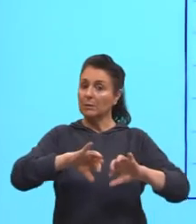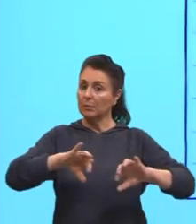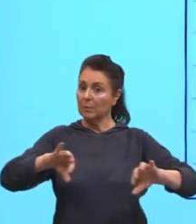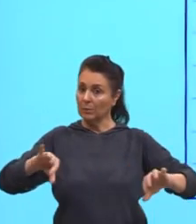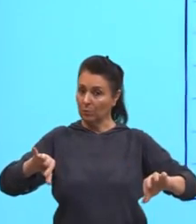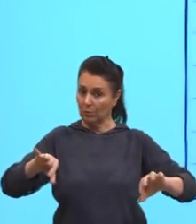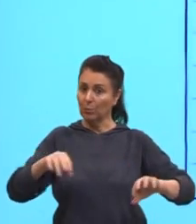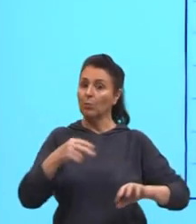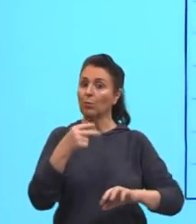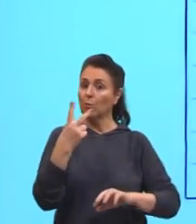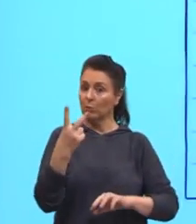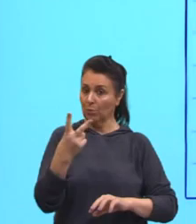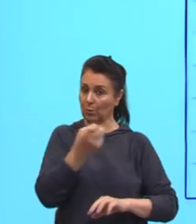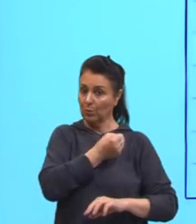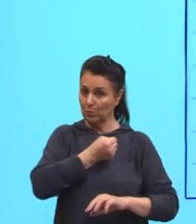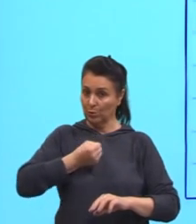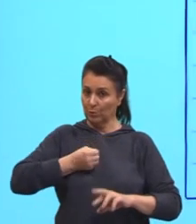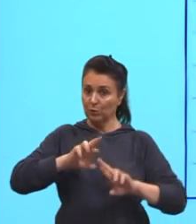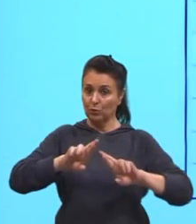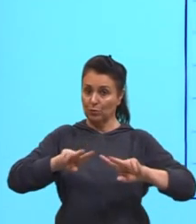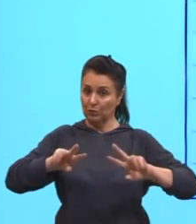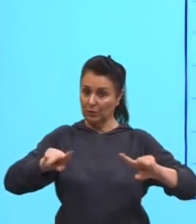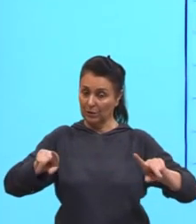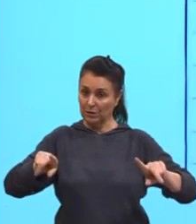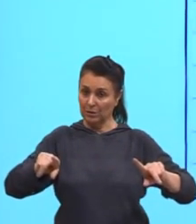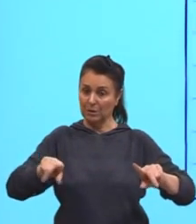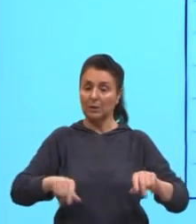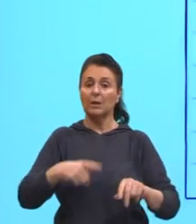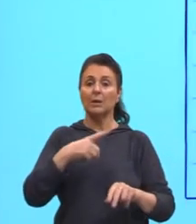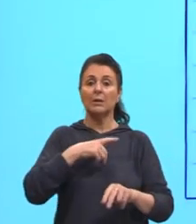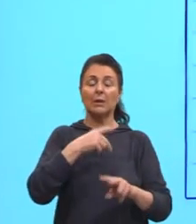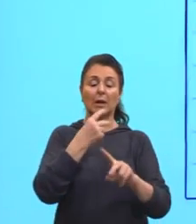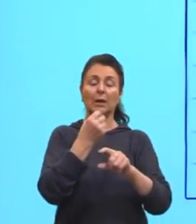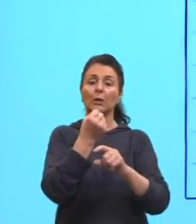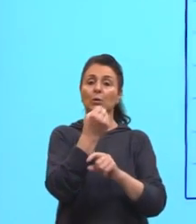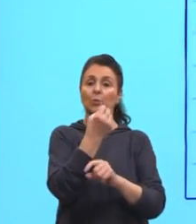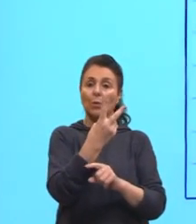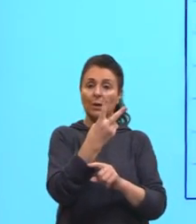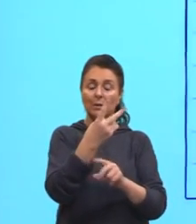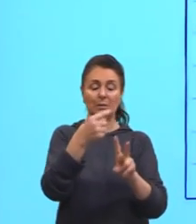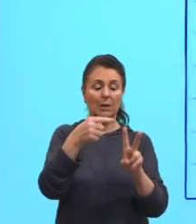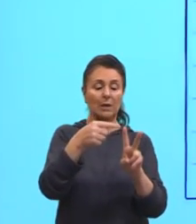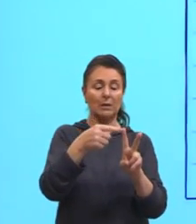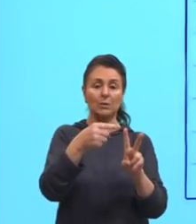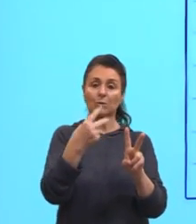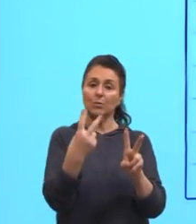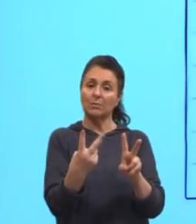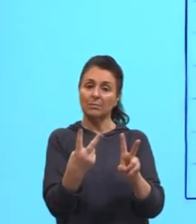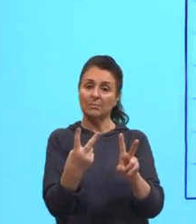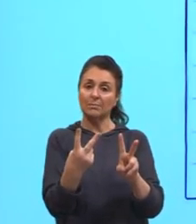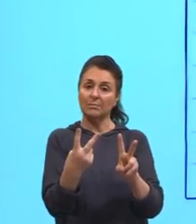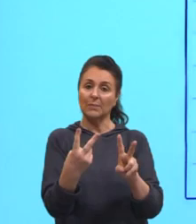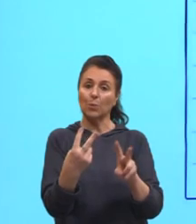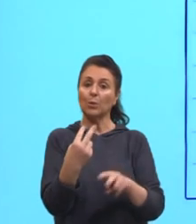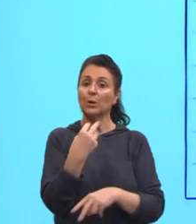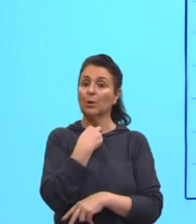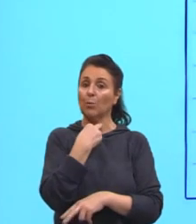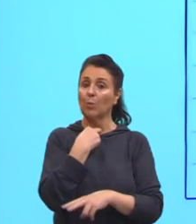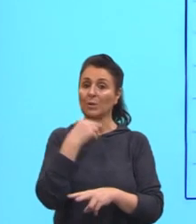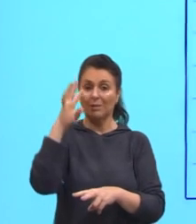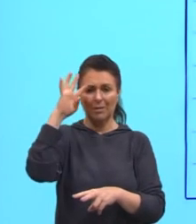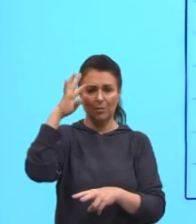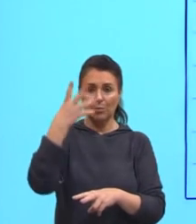ali né os dois fatores diferentes e nós temos então 2 raiz de 2 a raiz que não pode ser